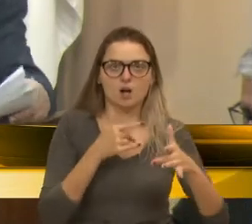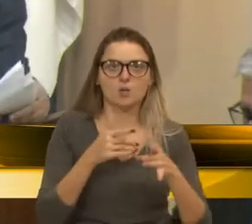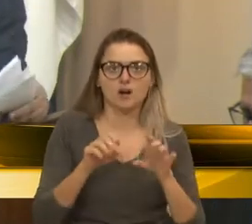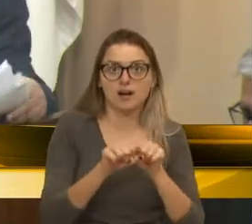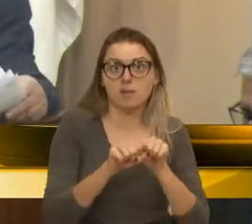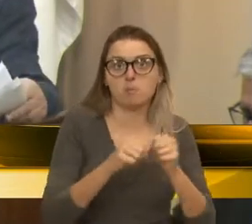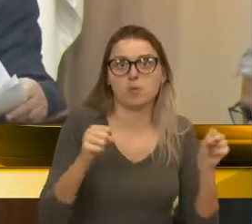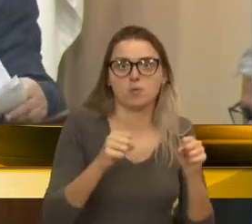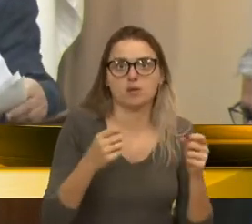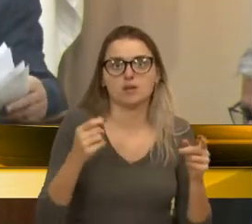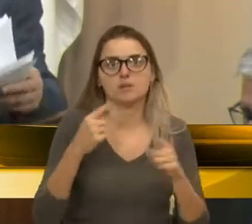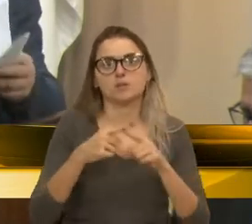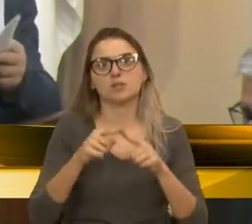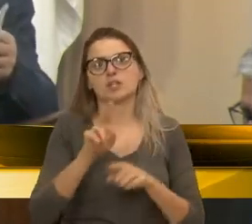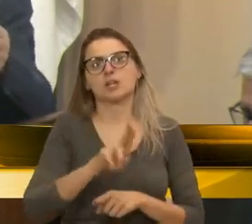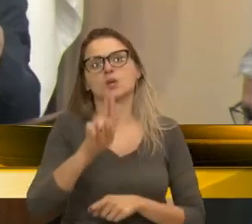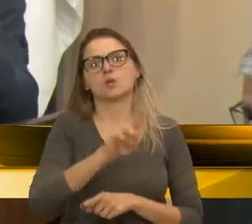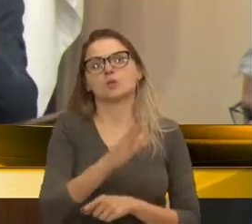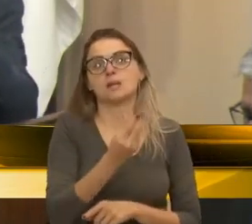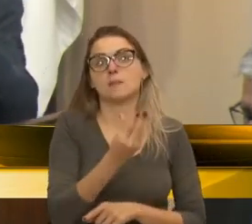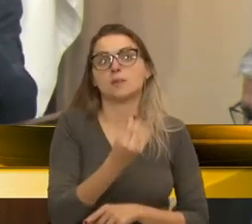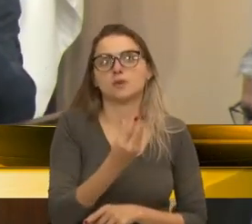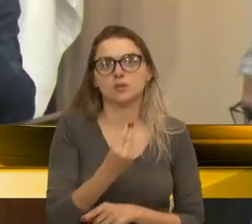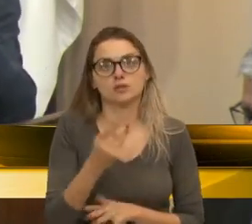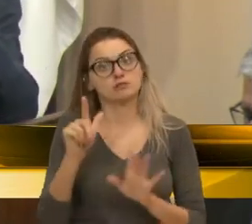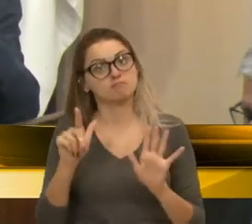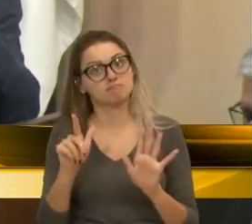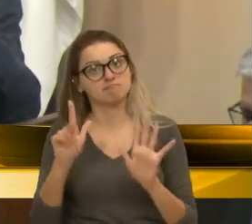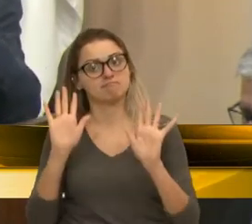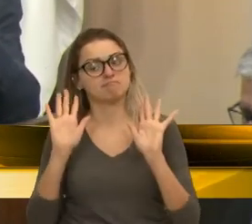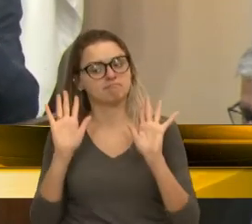alto consumo, né? Bom, coincidência.